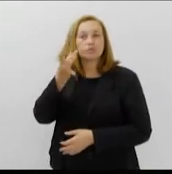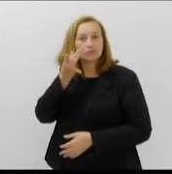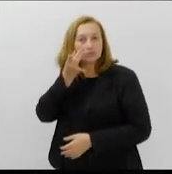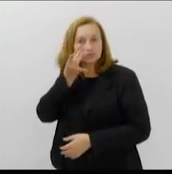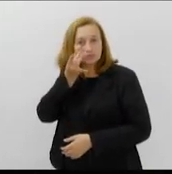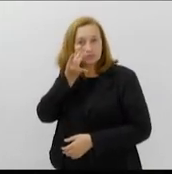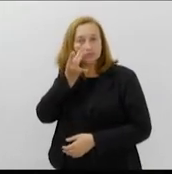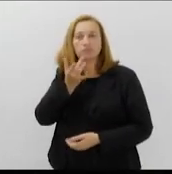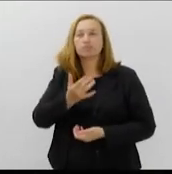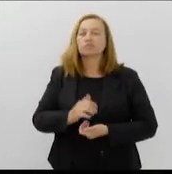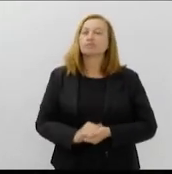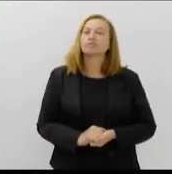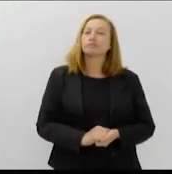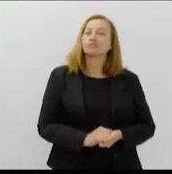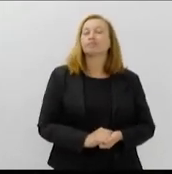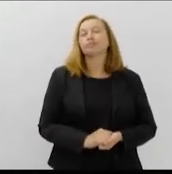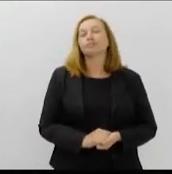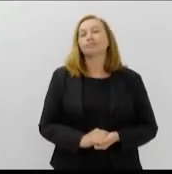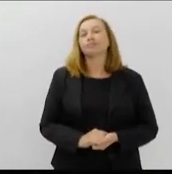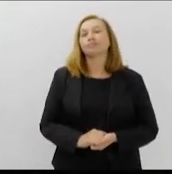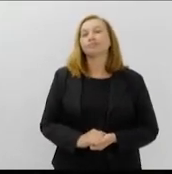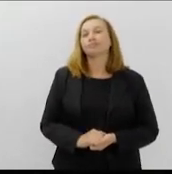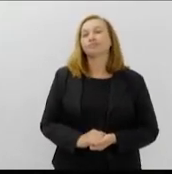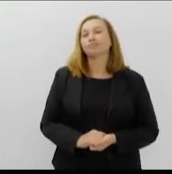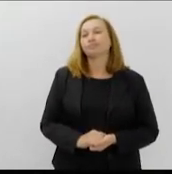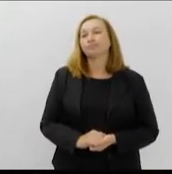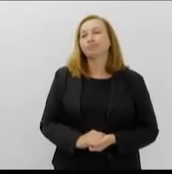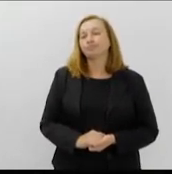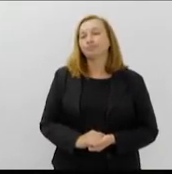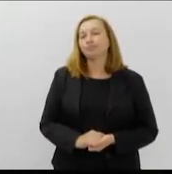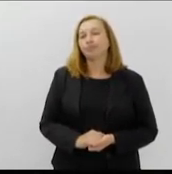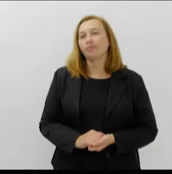presencial ou de forma